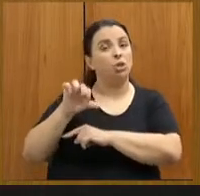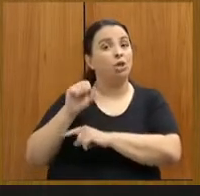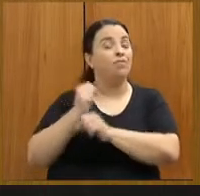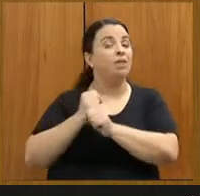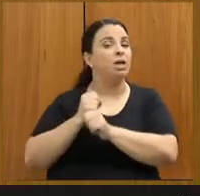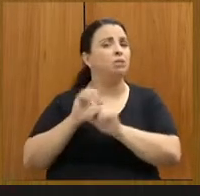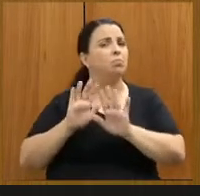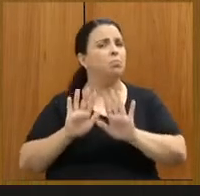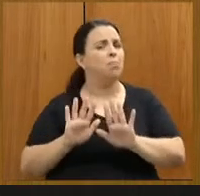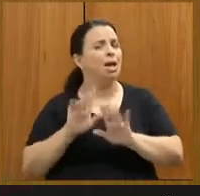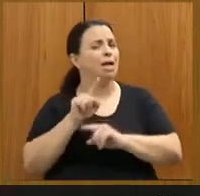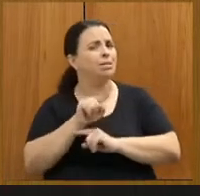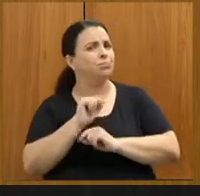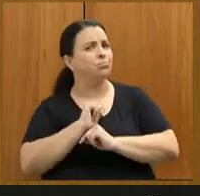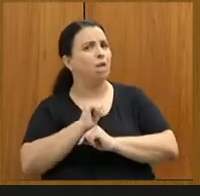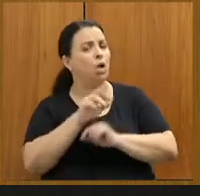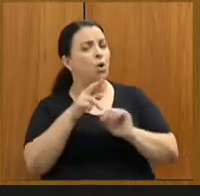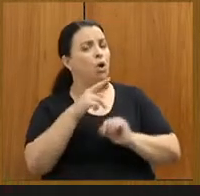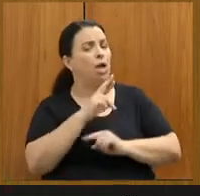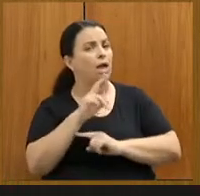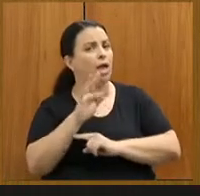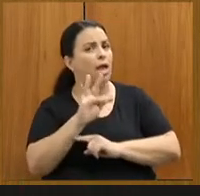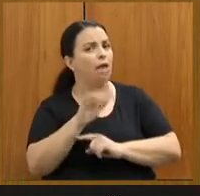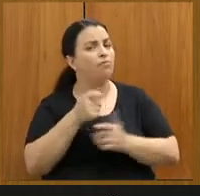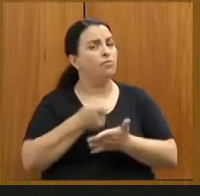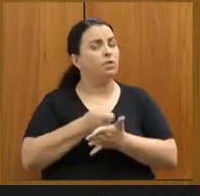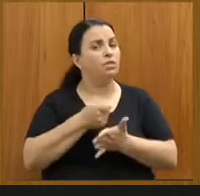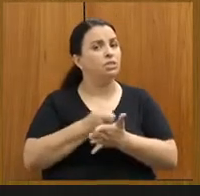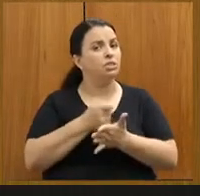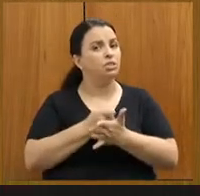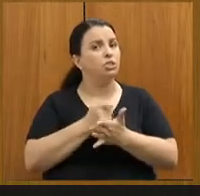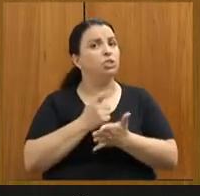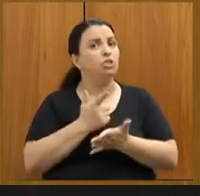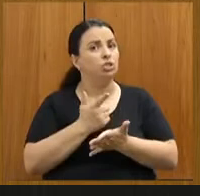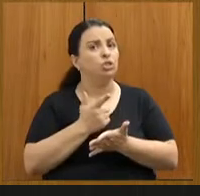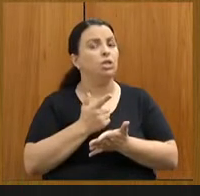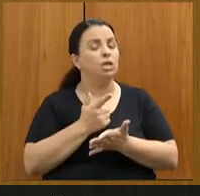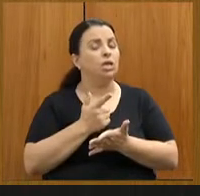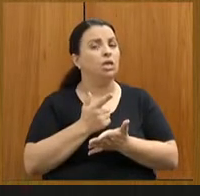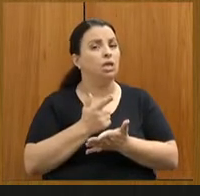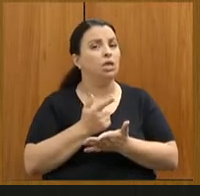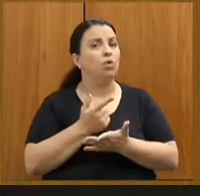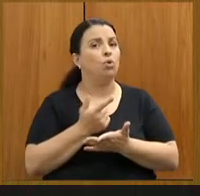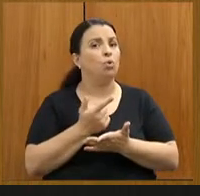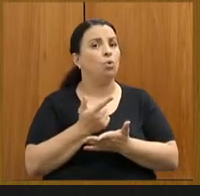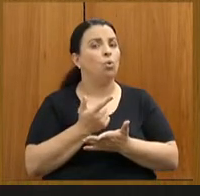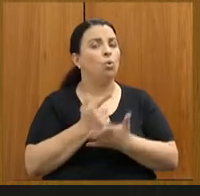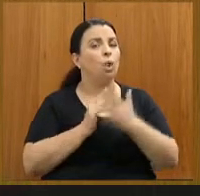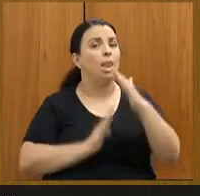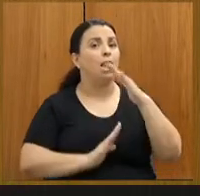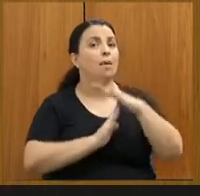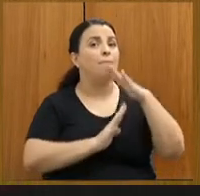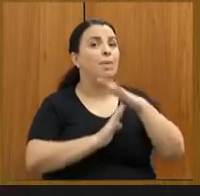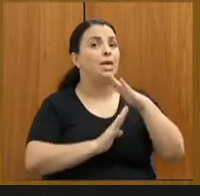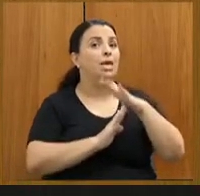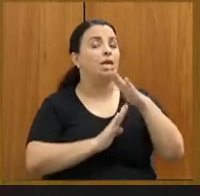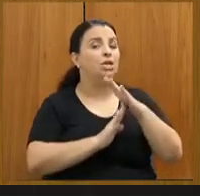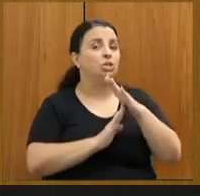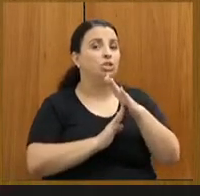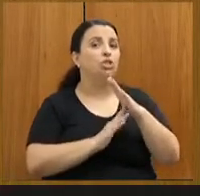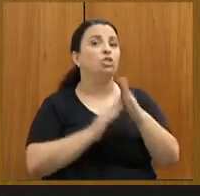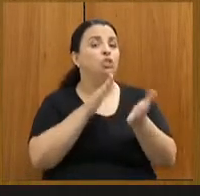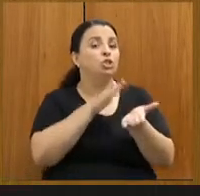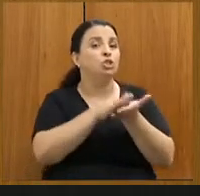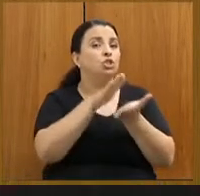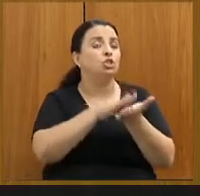ao mesmo tempo o regime exige a limitação de crescimento das despesas primárias a à variação do